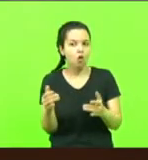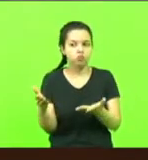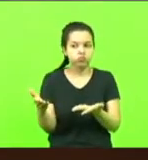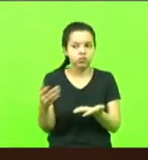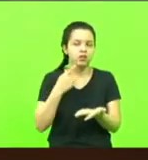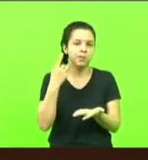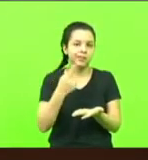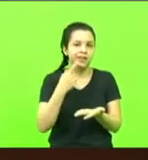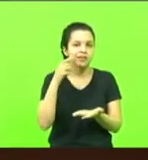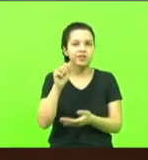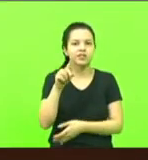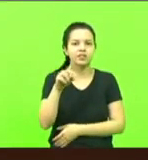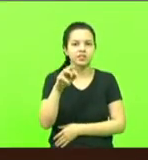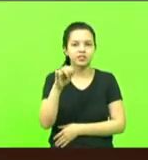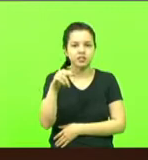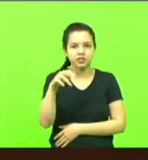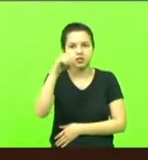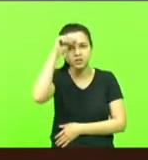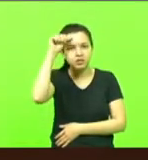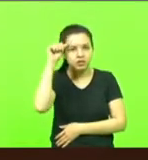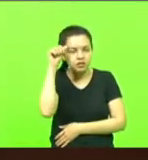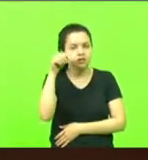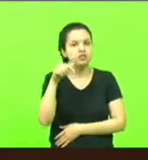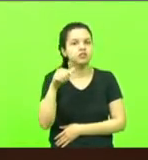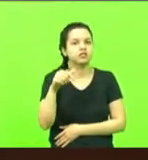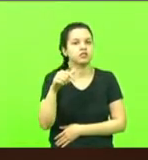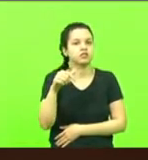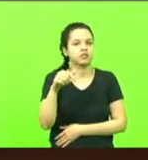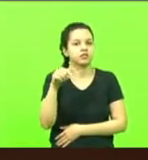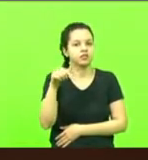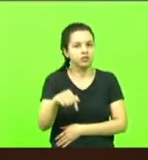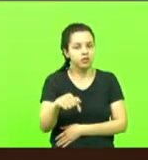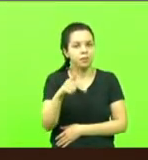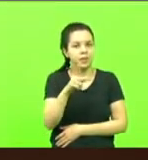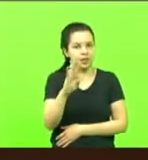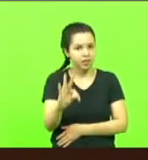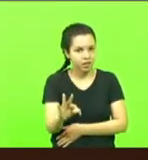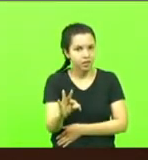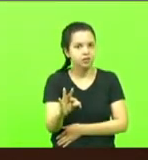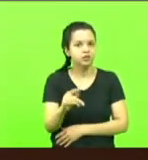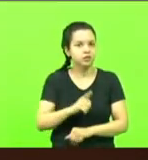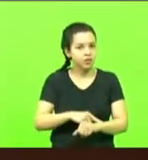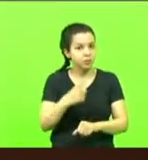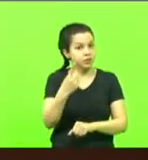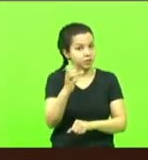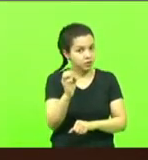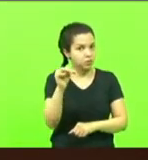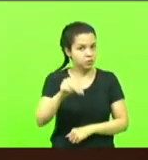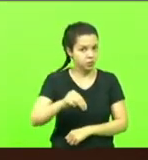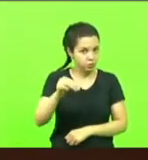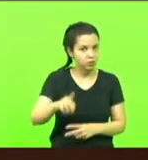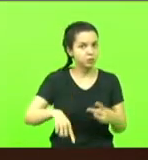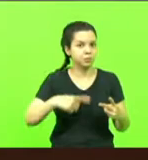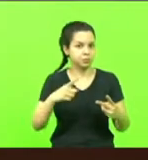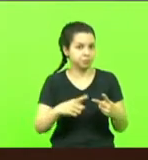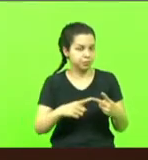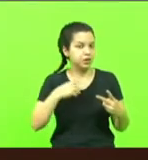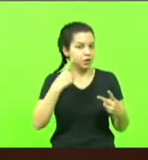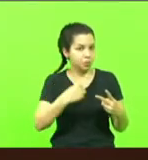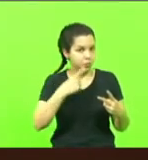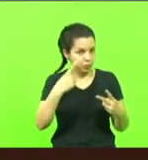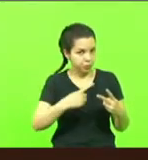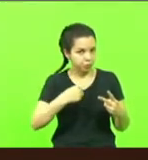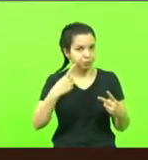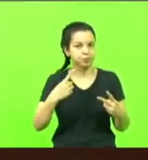Adrianinho, Partido dos Trabalhadores, para que possa fazer a sua manifestação por um tempo de até 10 minutos. Em seguida, o deputado Gessé